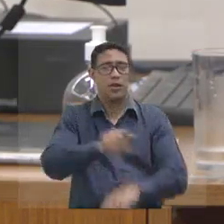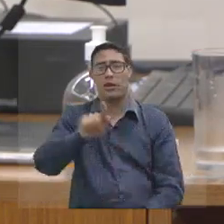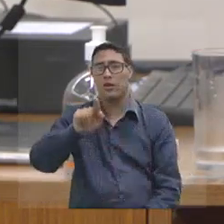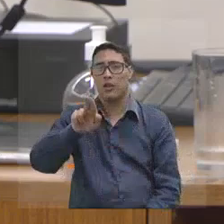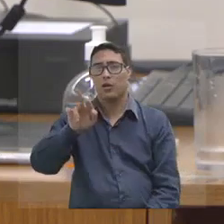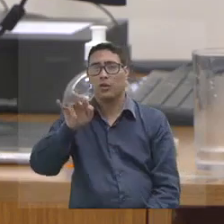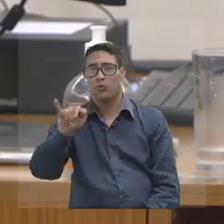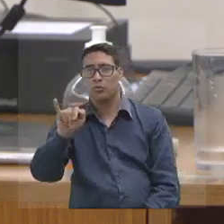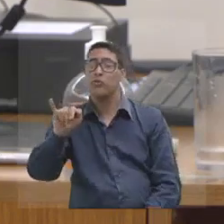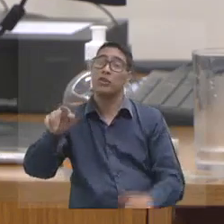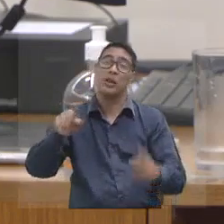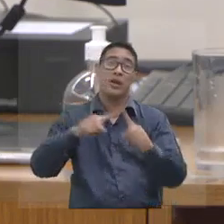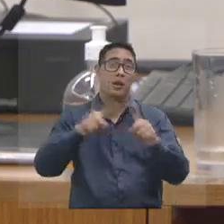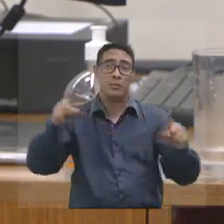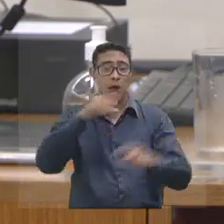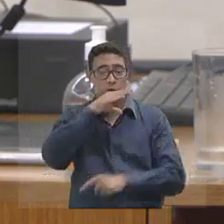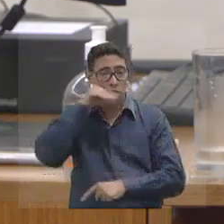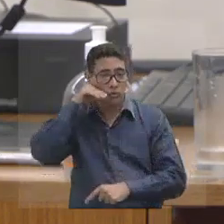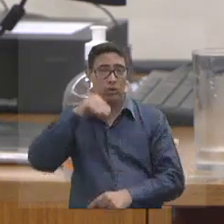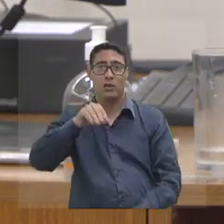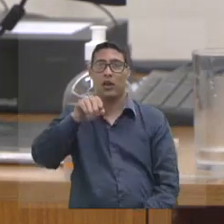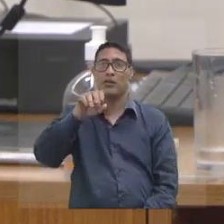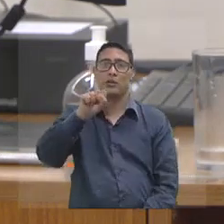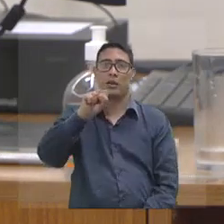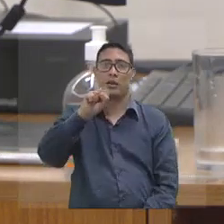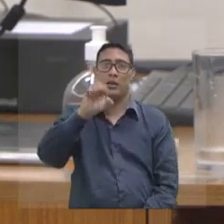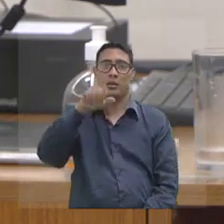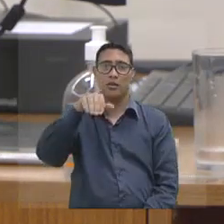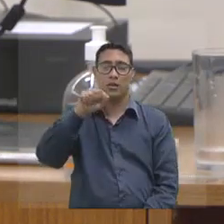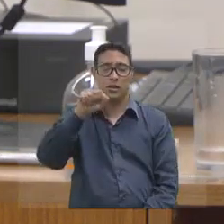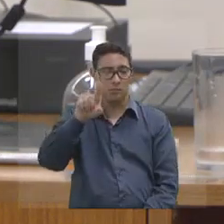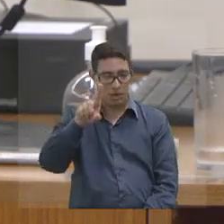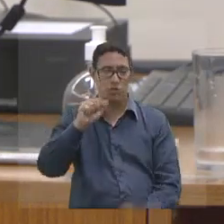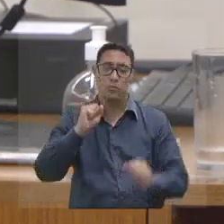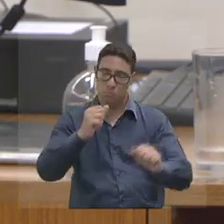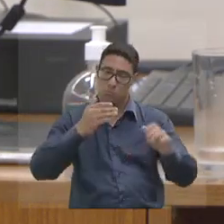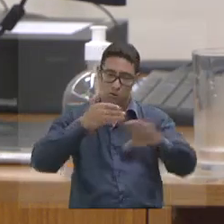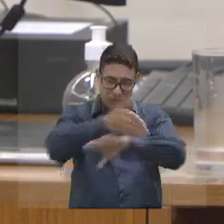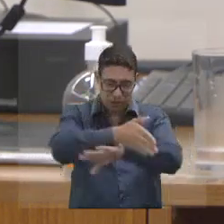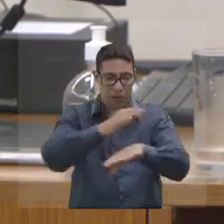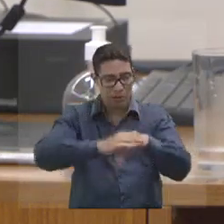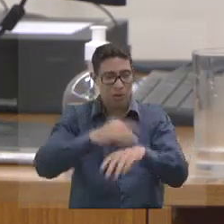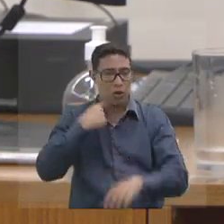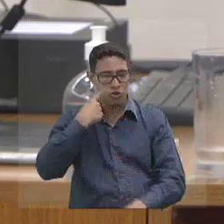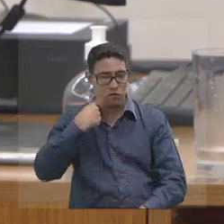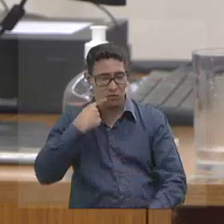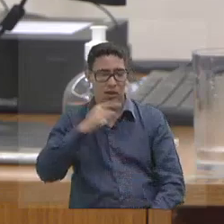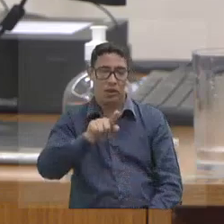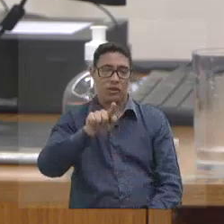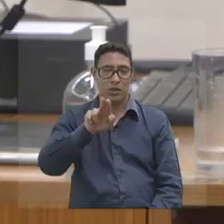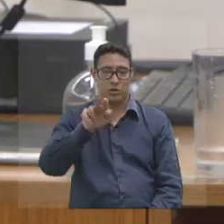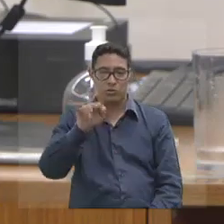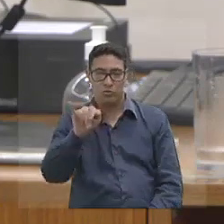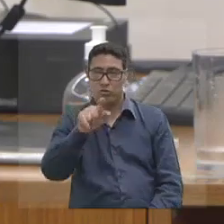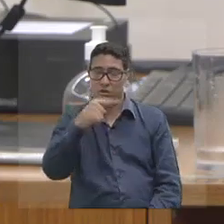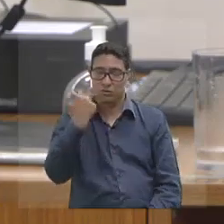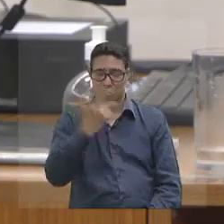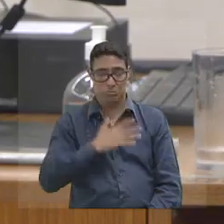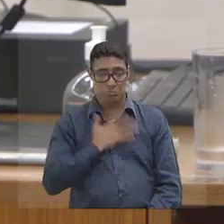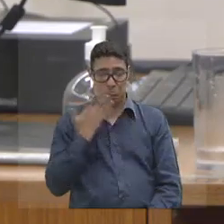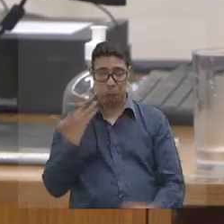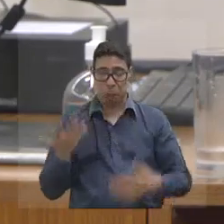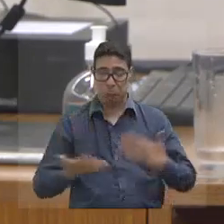o servidor da semade chamado pelo nome pelo advogado da Gucci podia entrar se for muito espantoso e